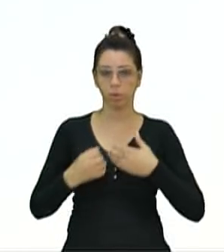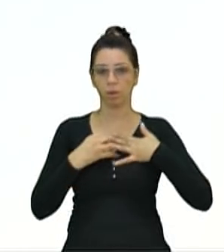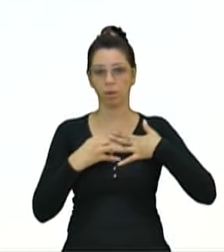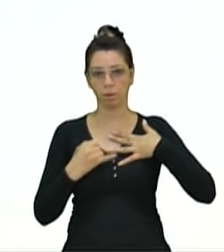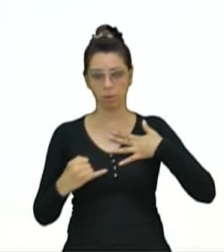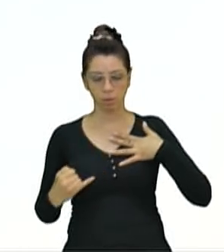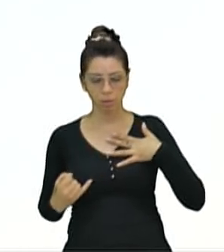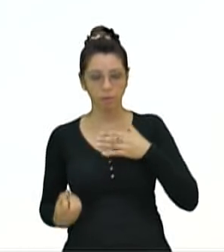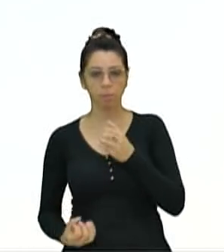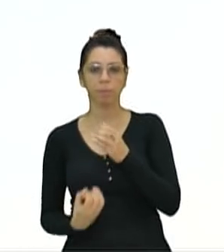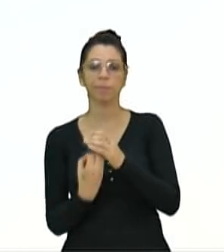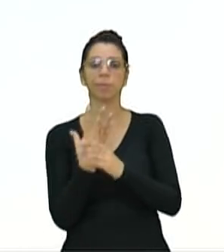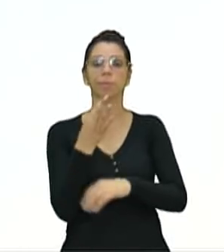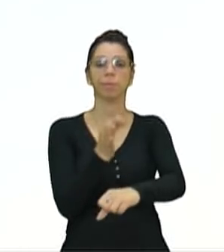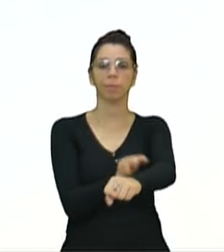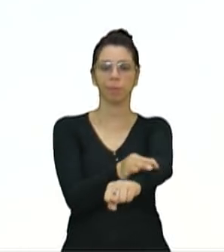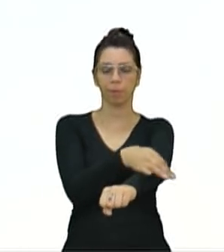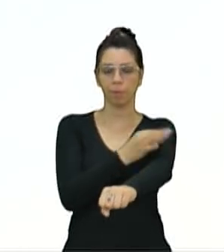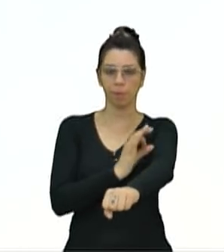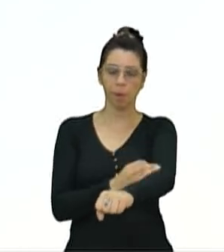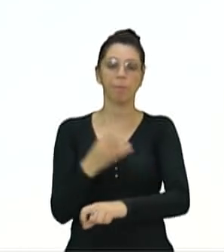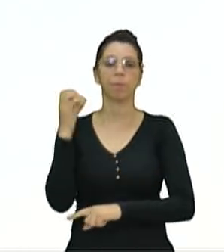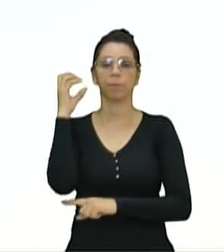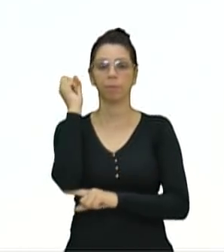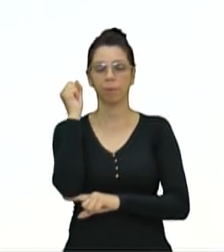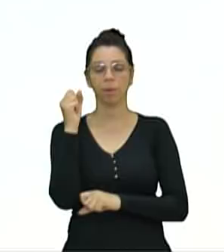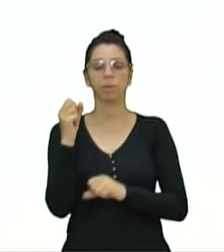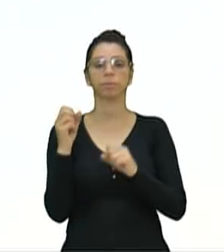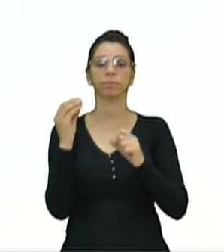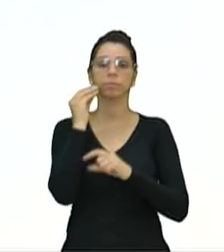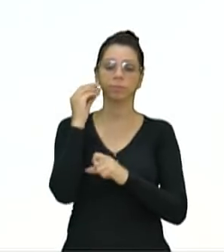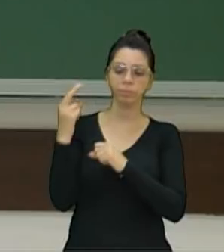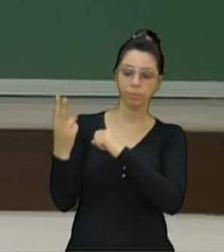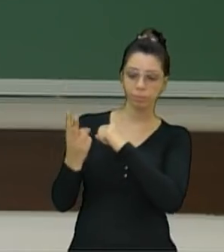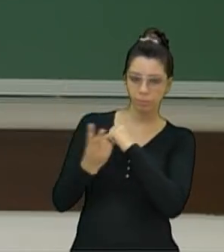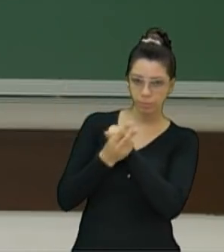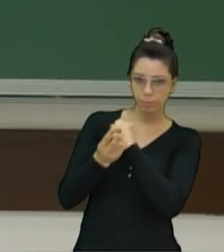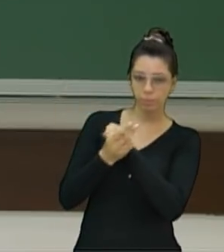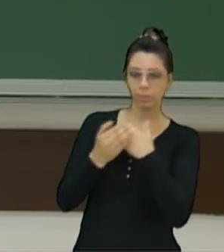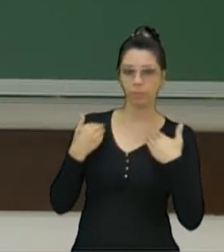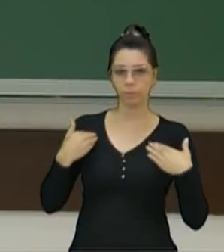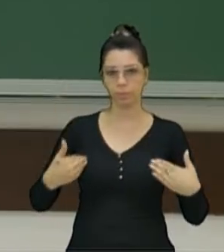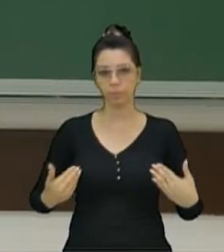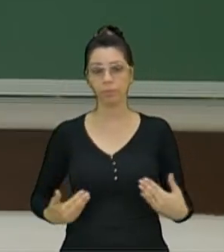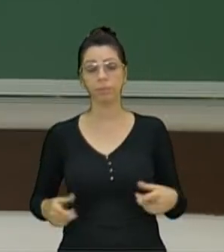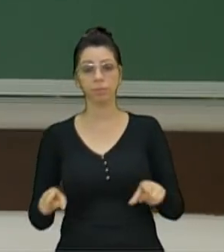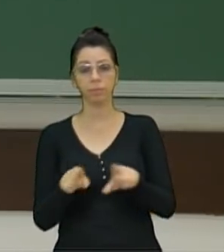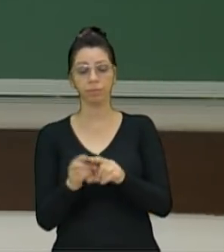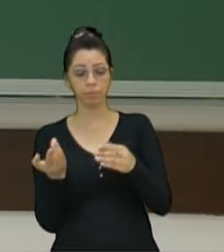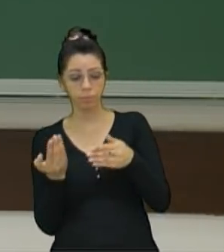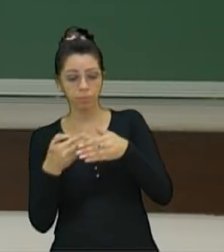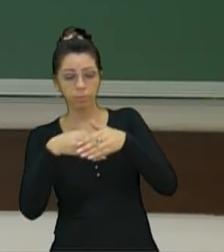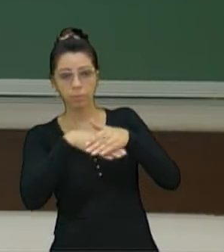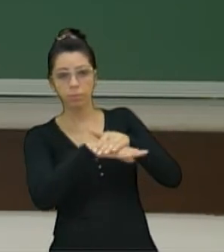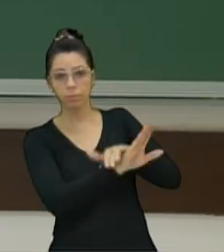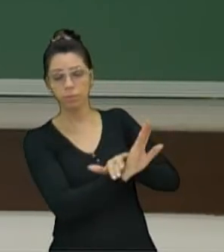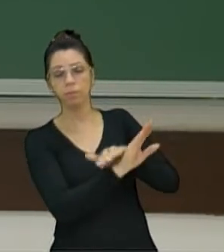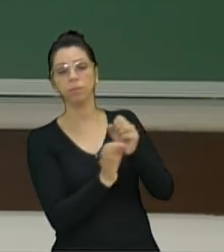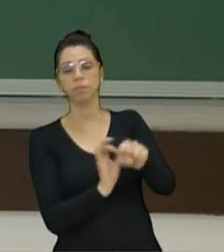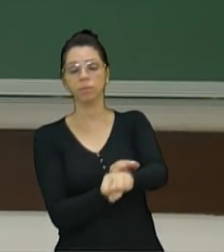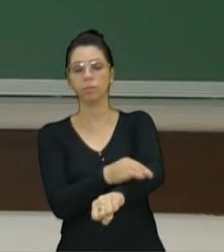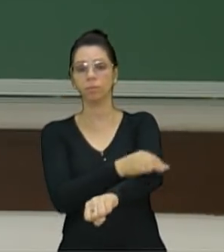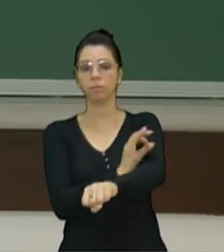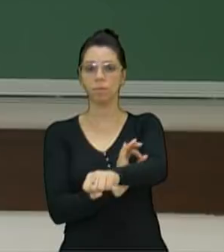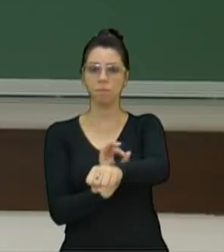produzir glóbulos brancos, né, para tentar defender o seu corpo e também ele vai armazenar aí esses glóbulos